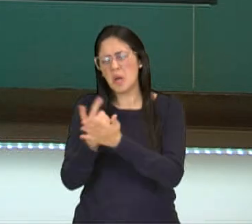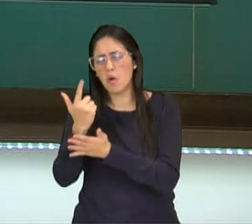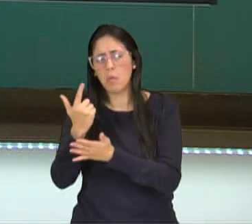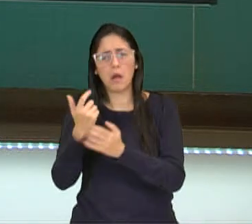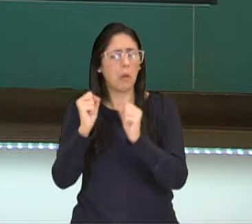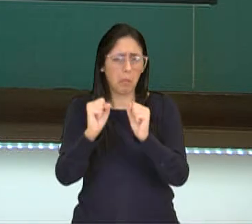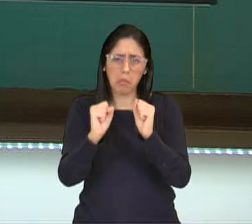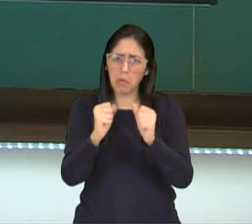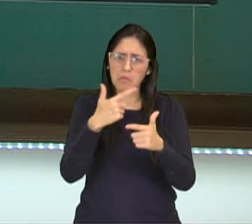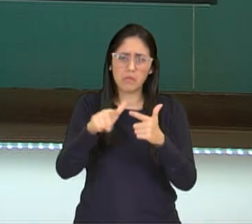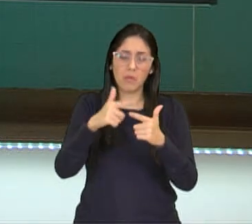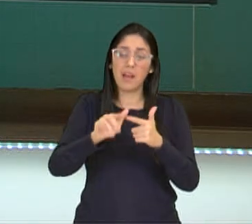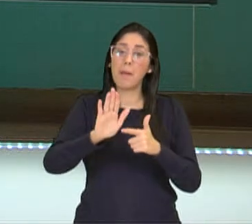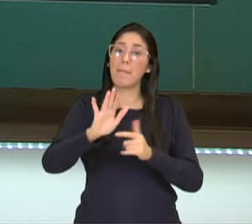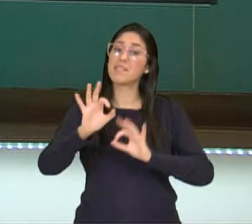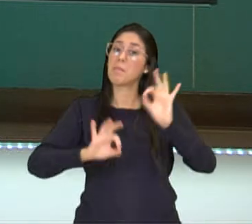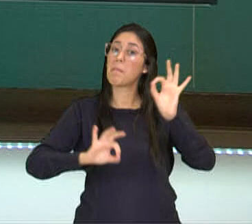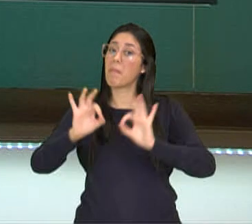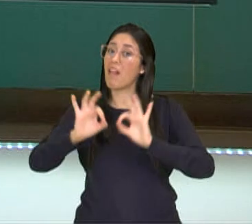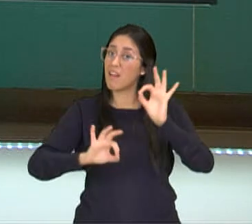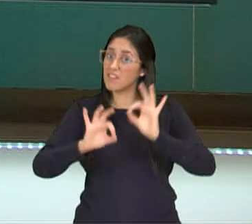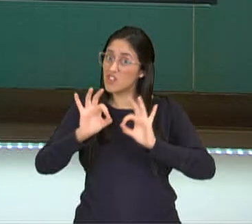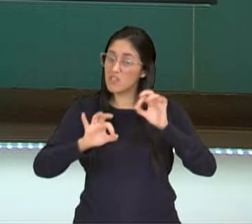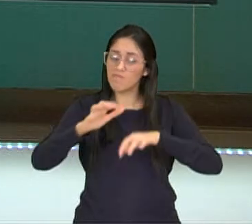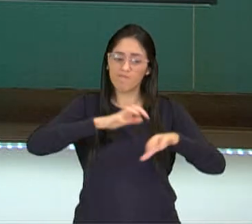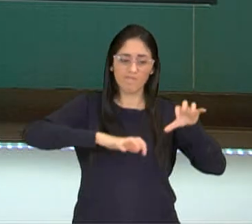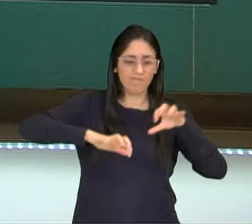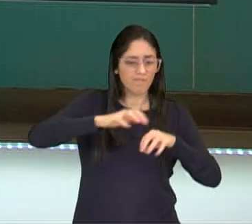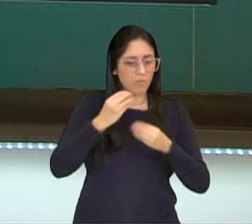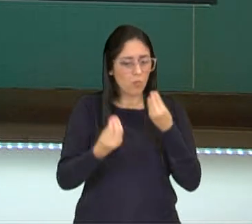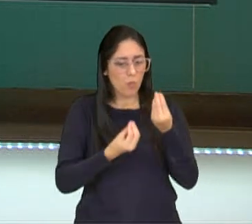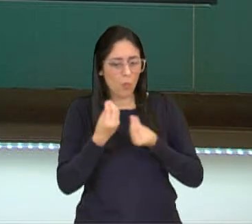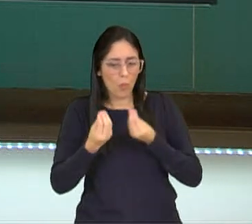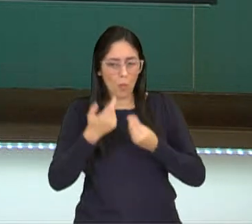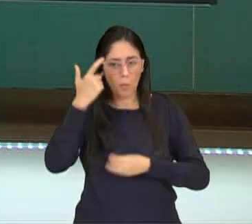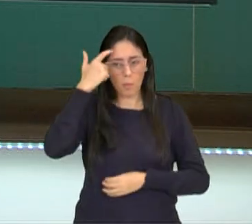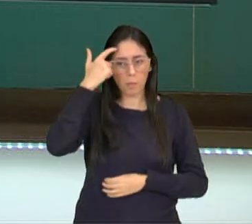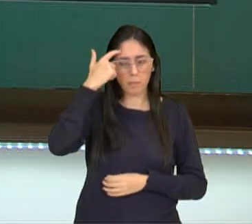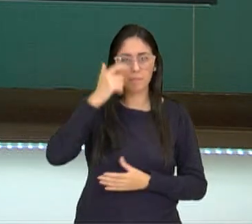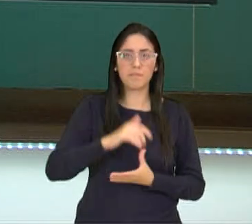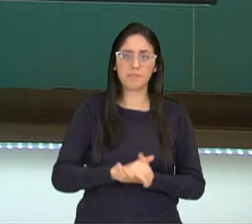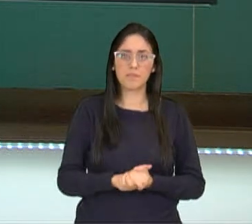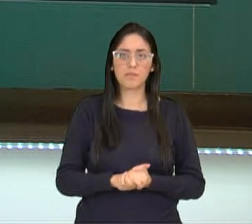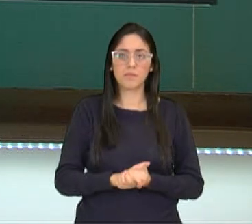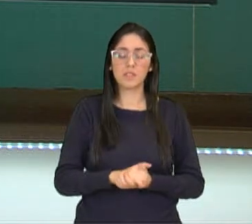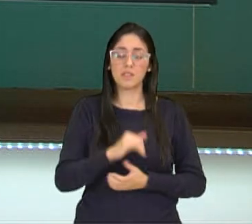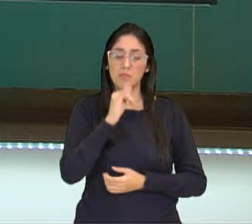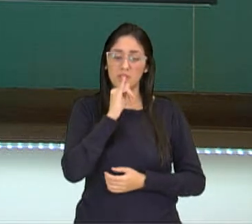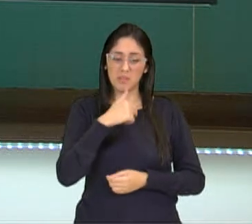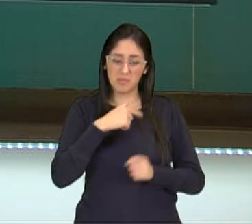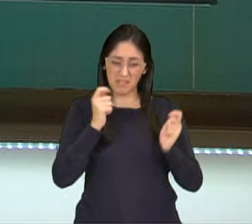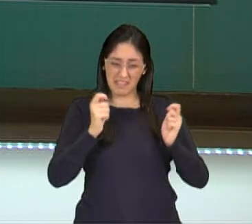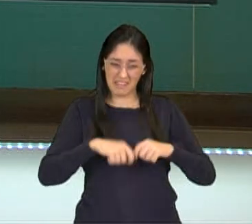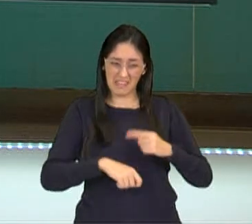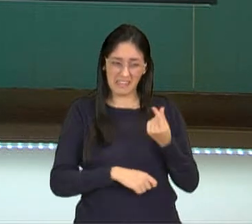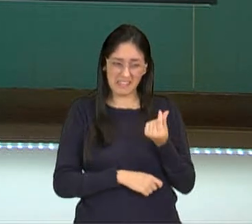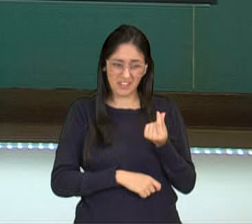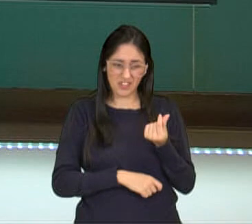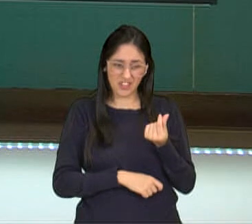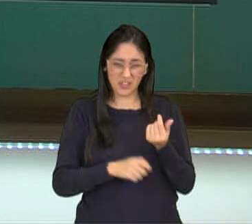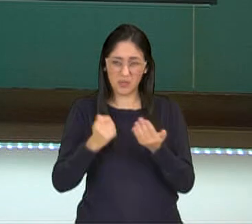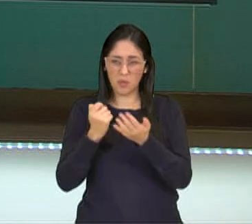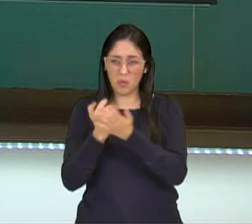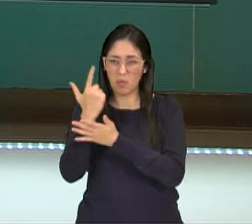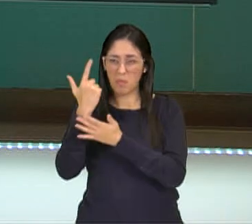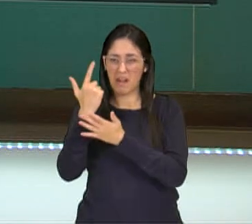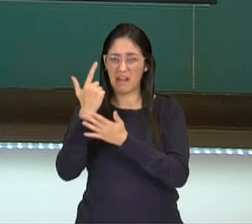muito planejamento para a gente conseguir atingir isso, né? Se eu tenho espaço ou não, comprar uma calça